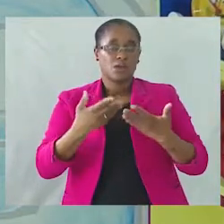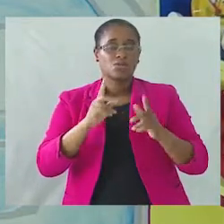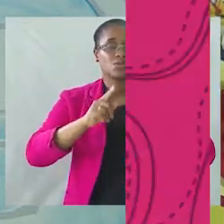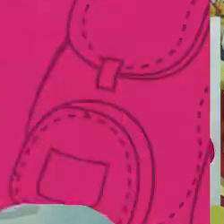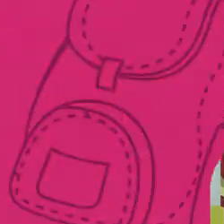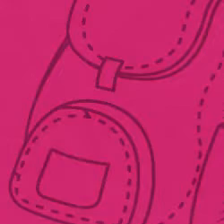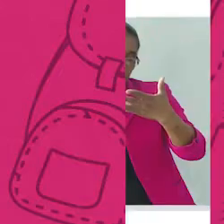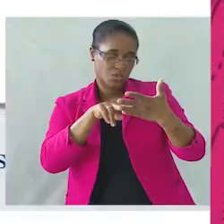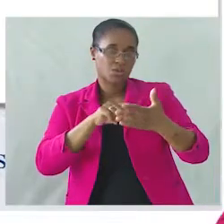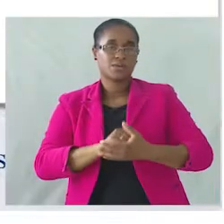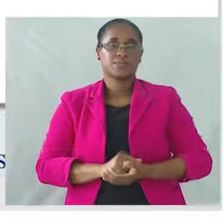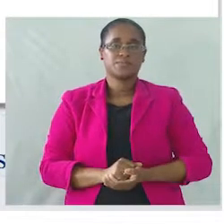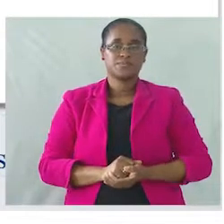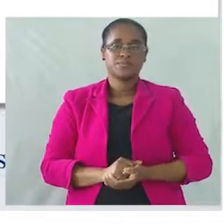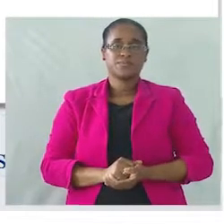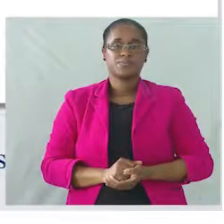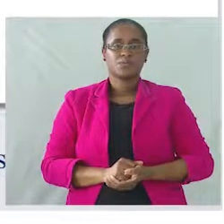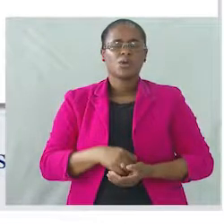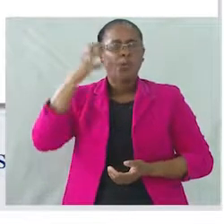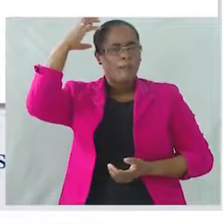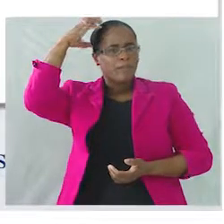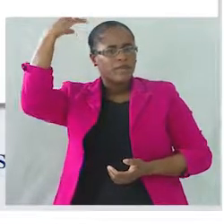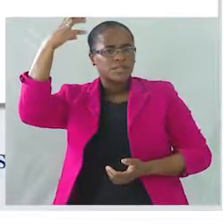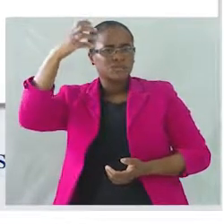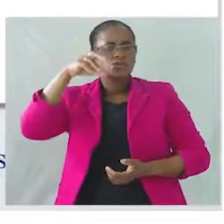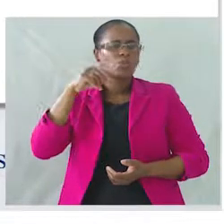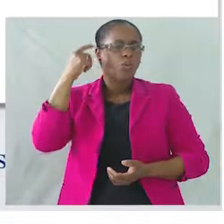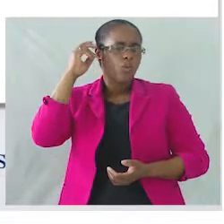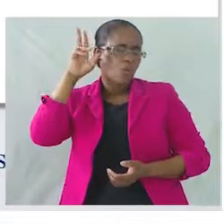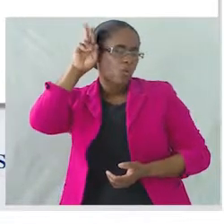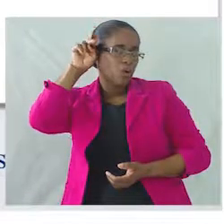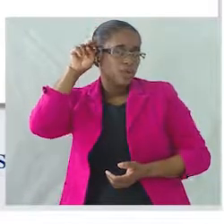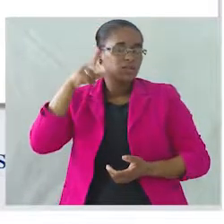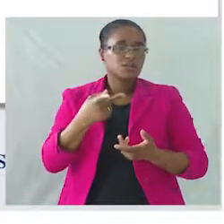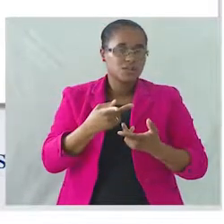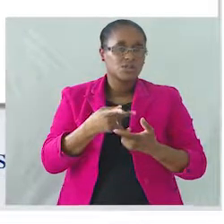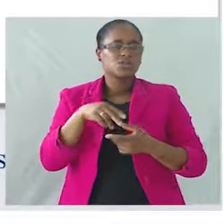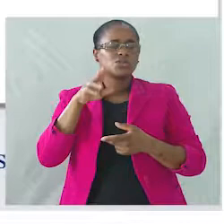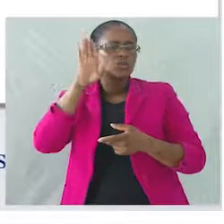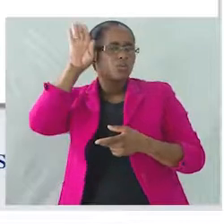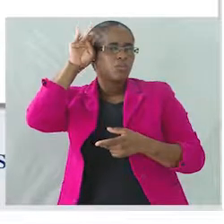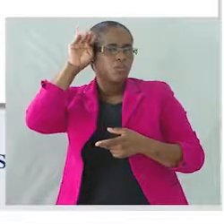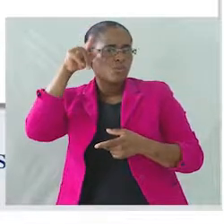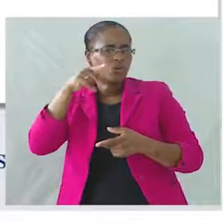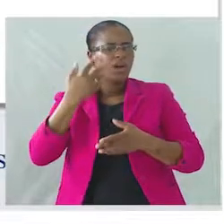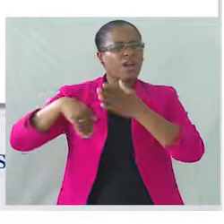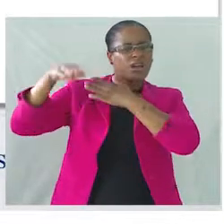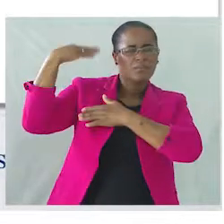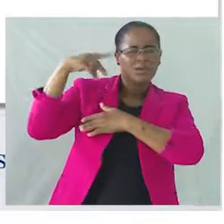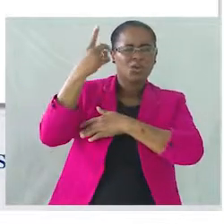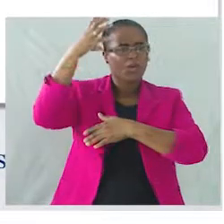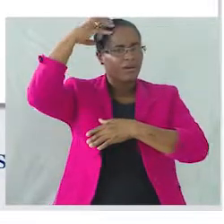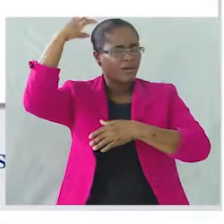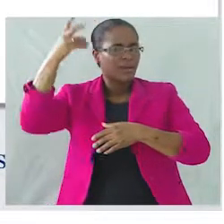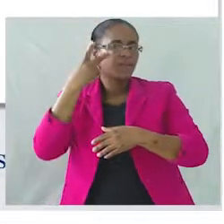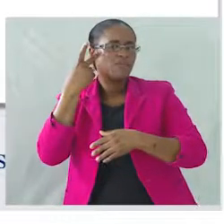leitura. O Príncipe com Orelhas de Burro. Era uma vez um rei que